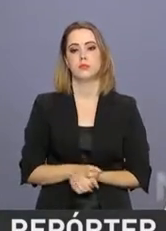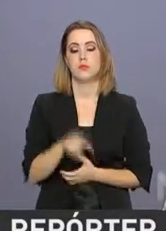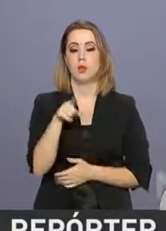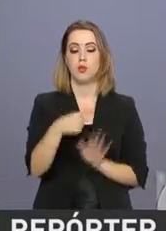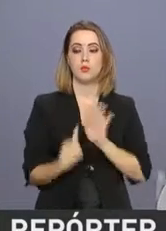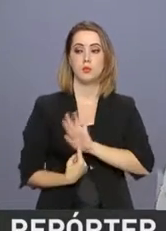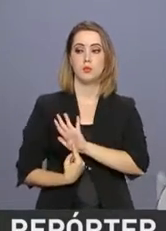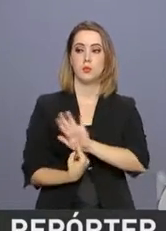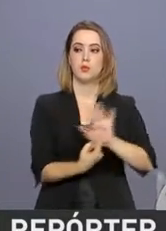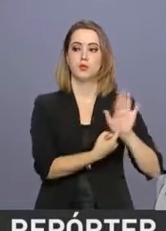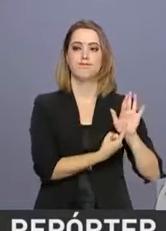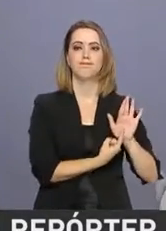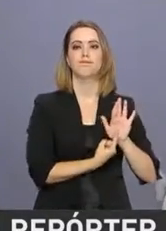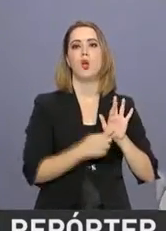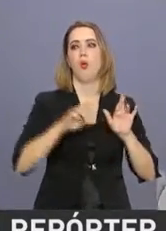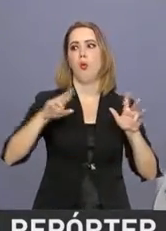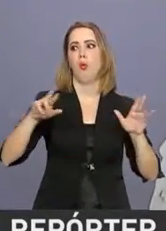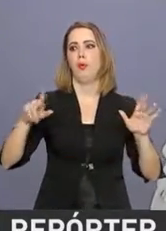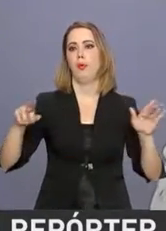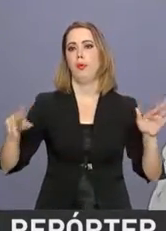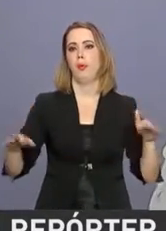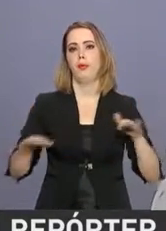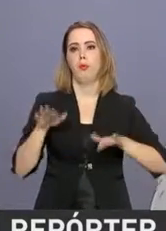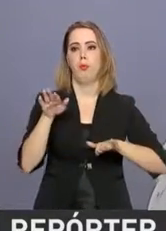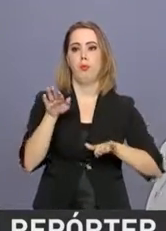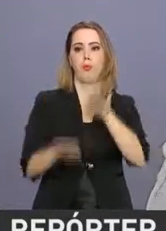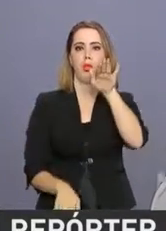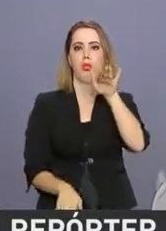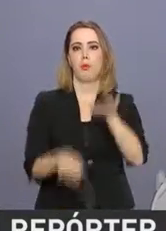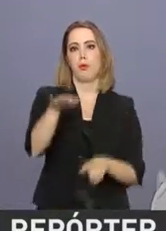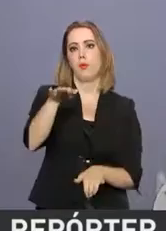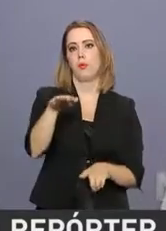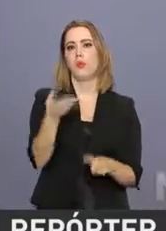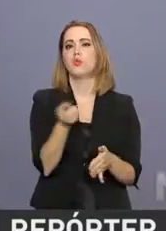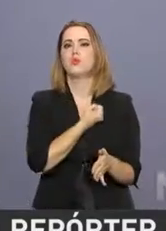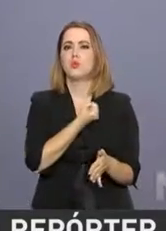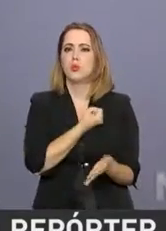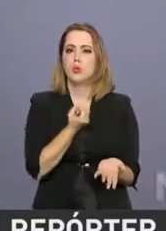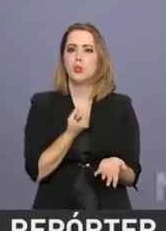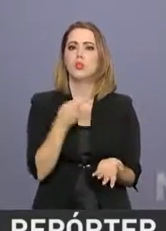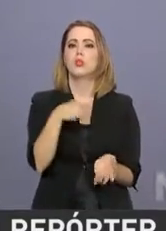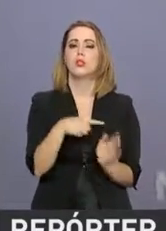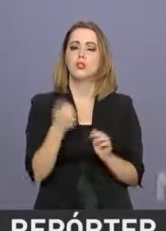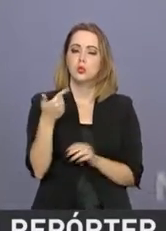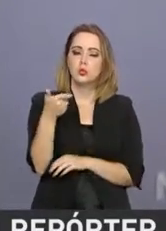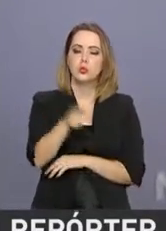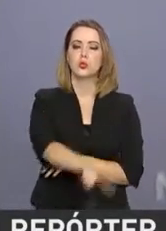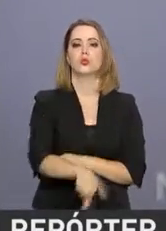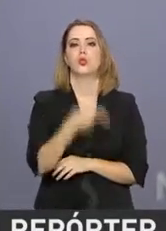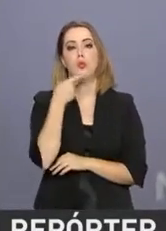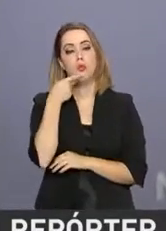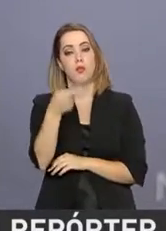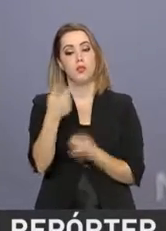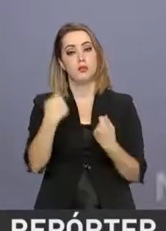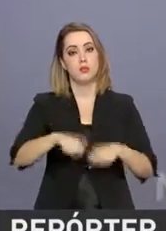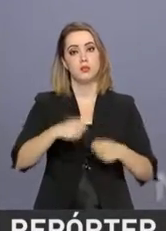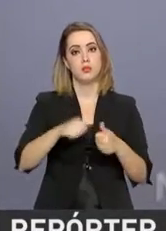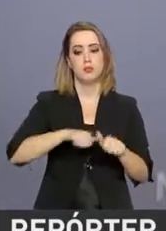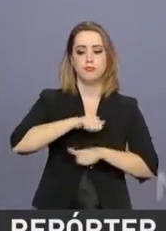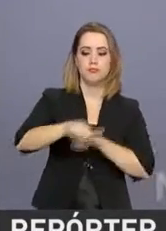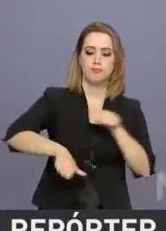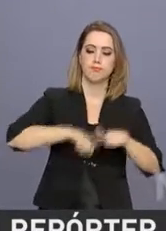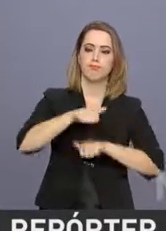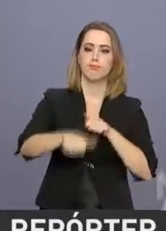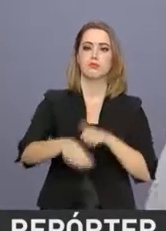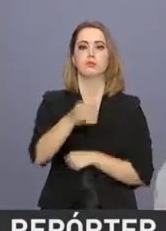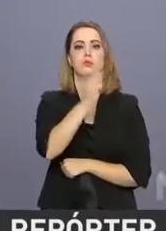de ensino médio brasileiro mais uma vez reforça a proposta de reforma no ensino médio a